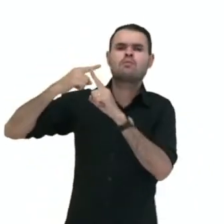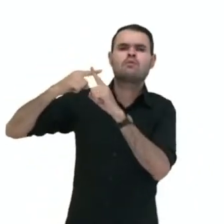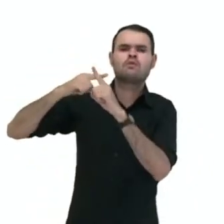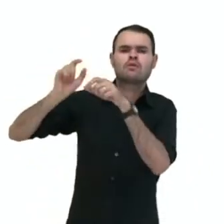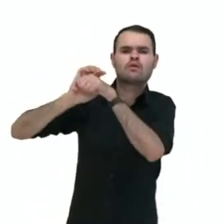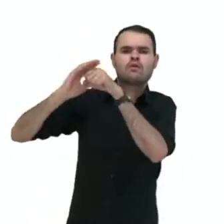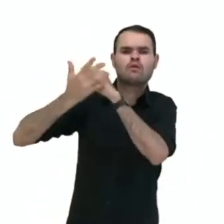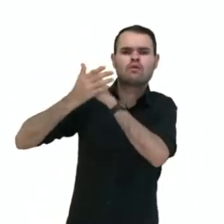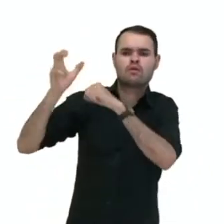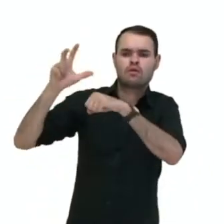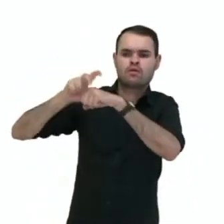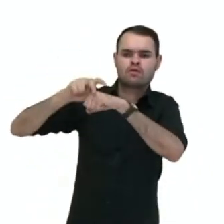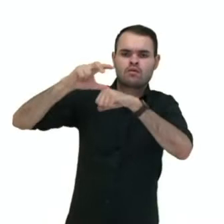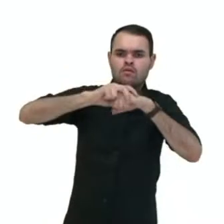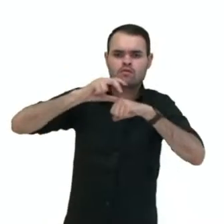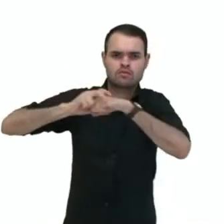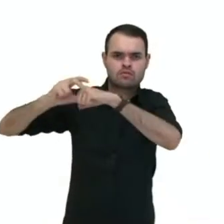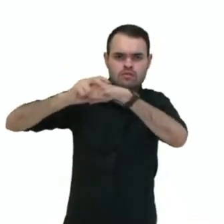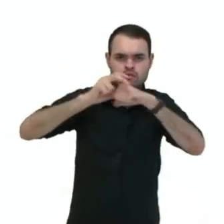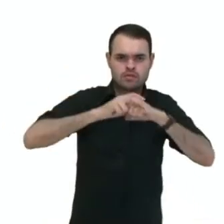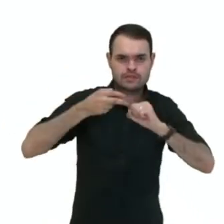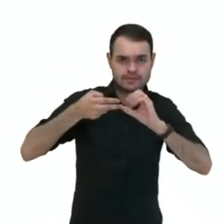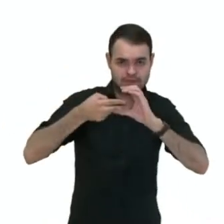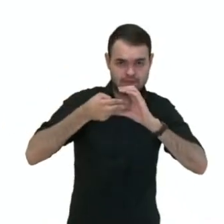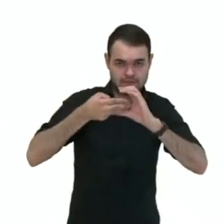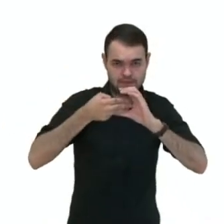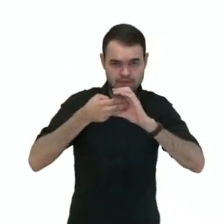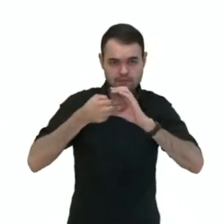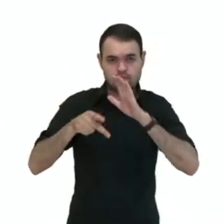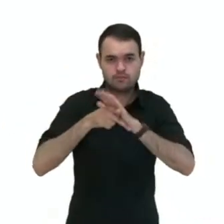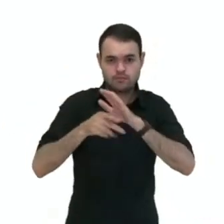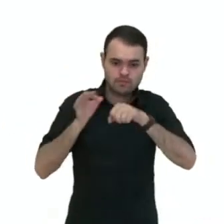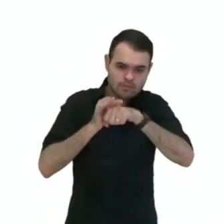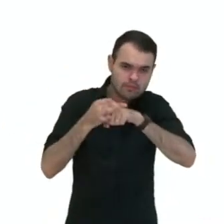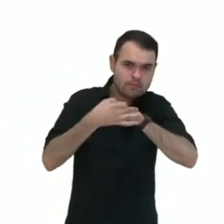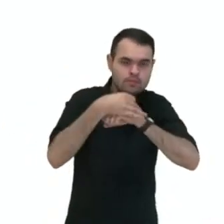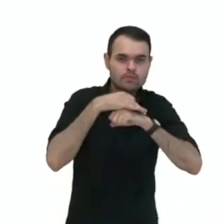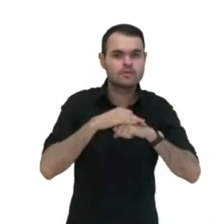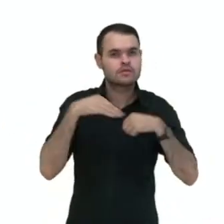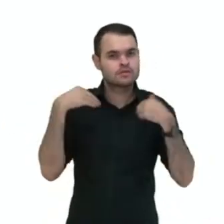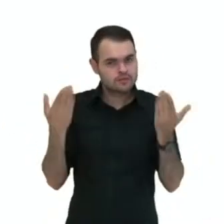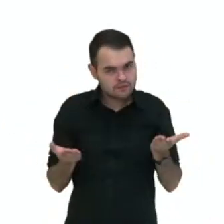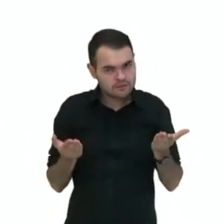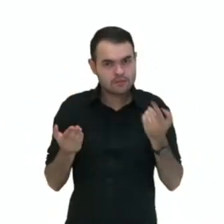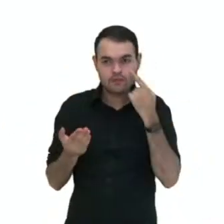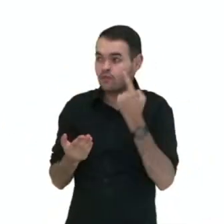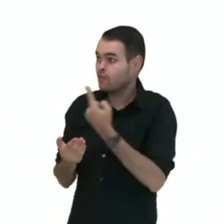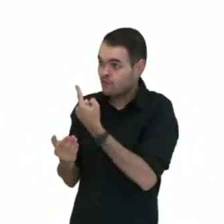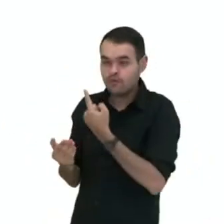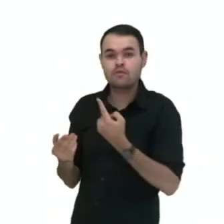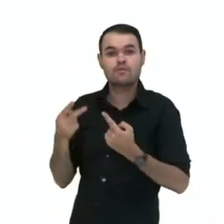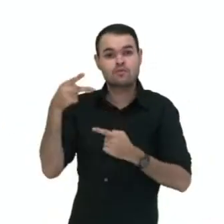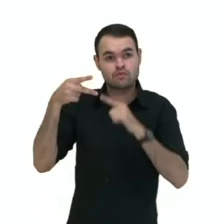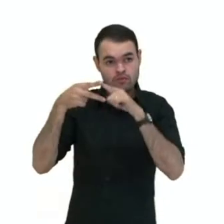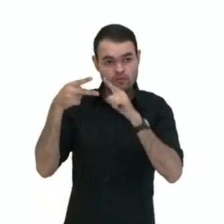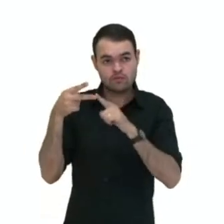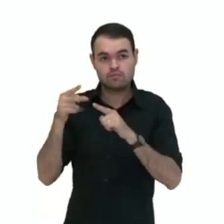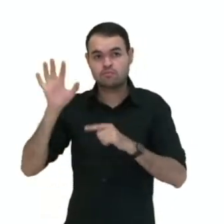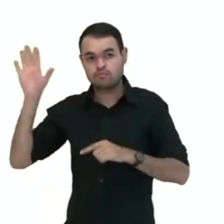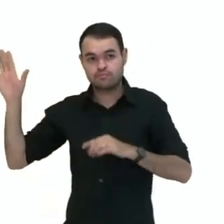ali, infectando as células do organismo. E, falando em célula, eu trago aqui para você 2